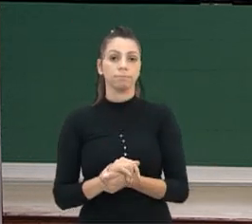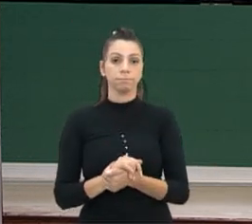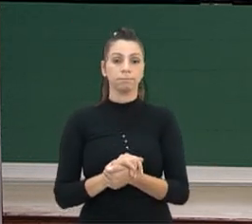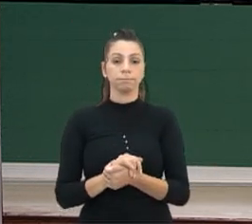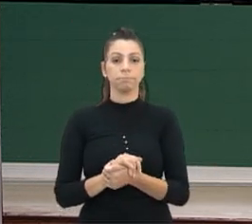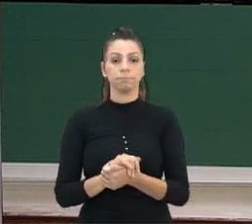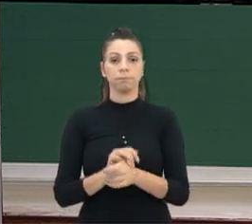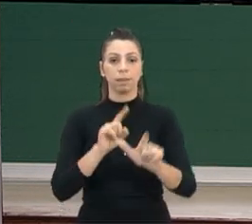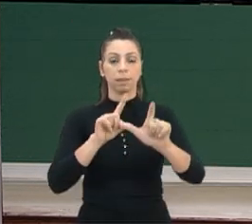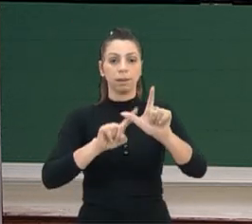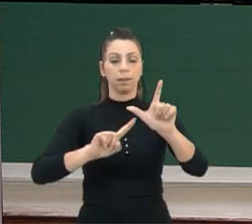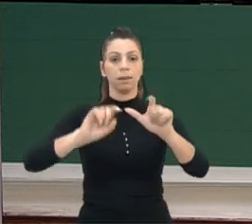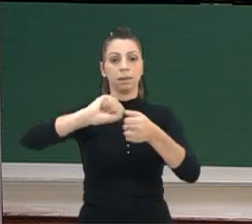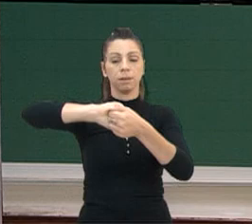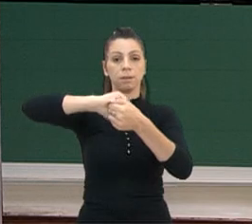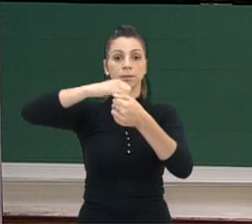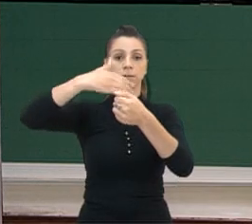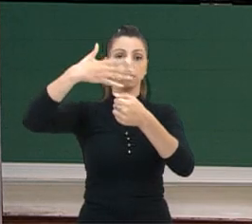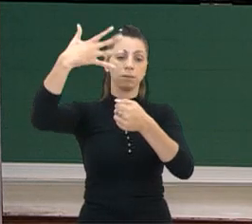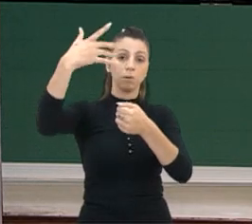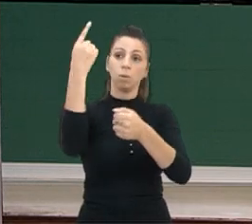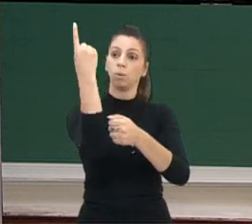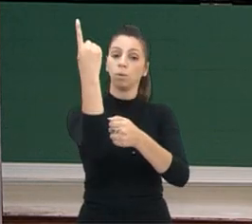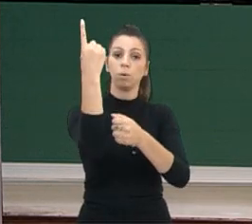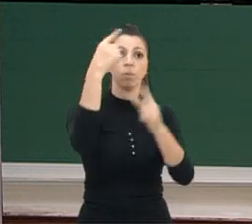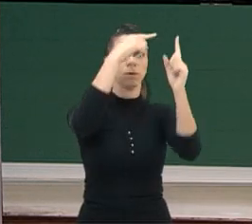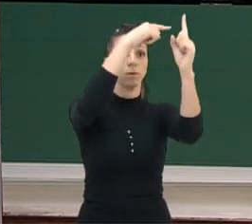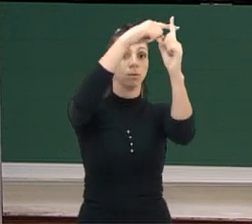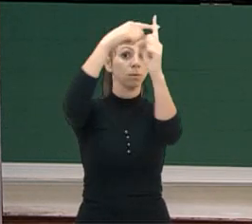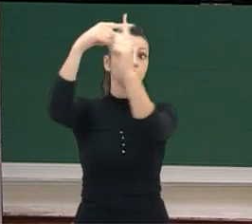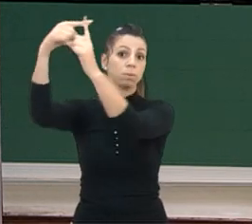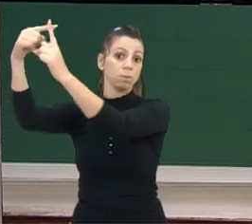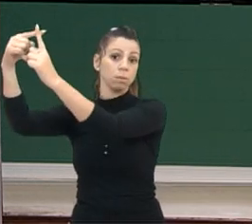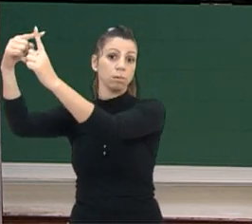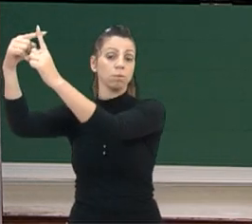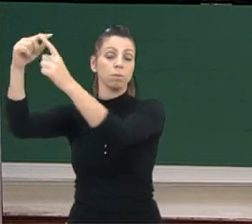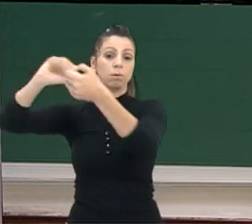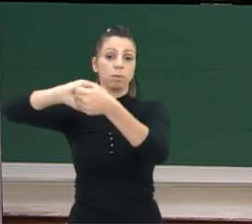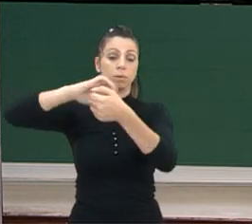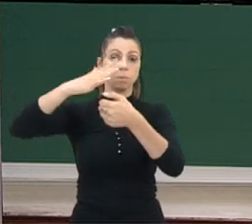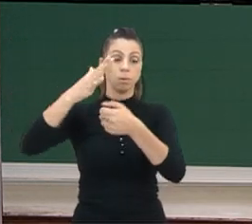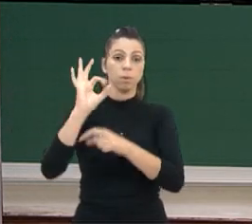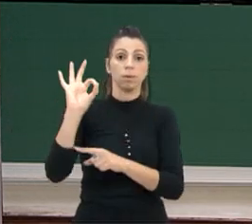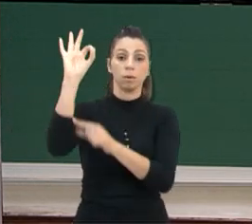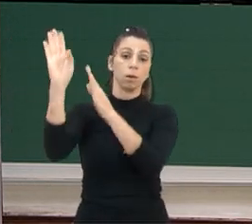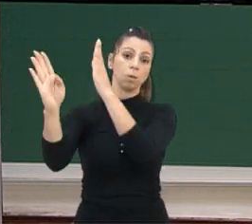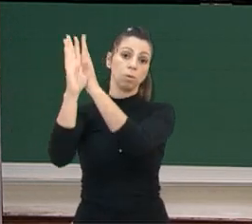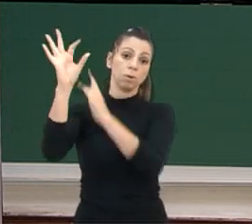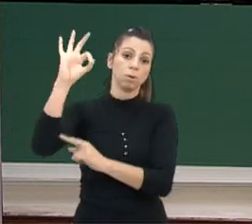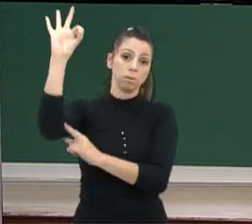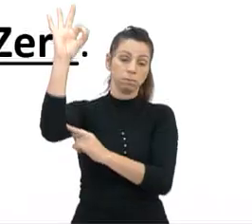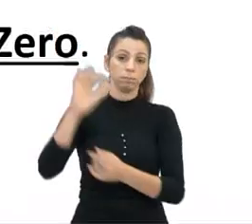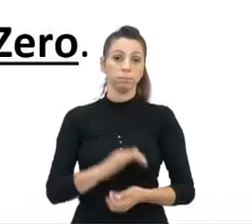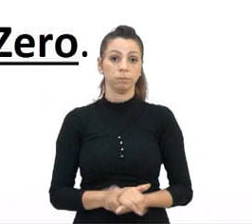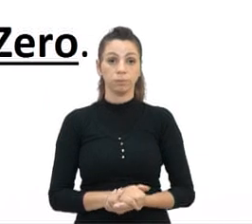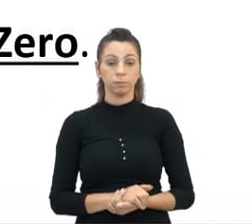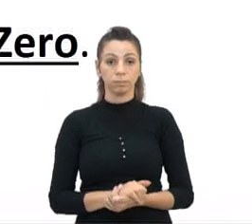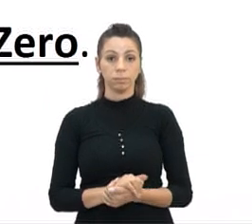expoente na letra, o expoente é 1, soma todos os expoentes e você vai ter o grau do monômio. E uma terceira